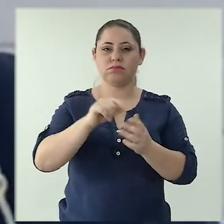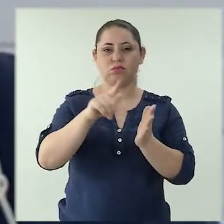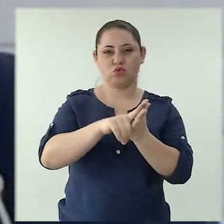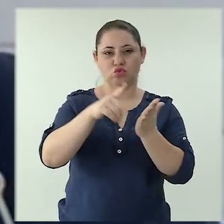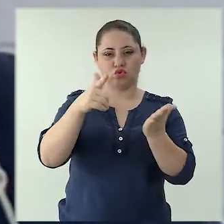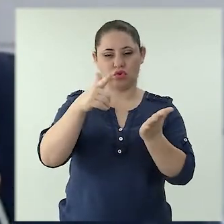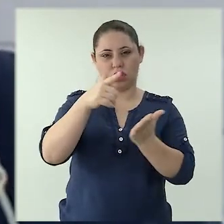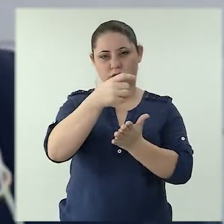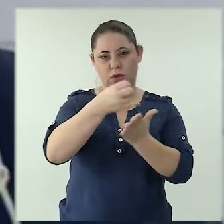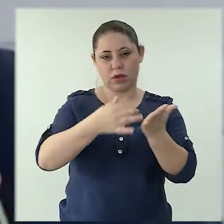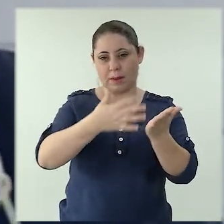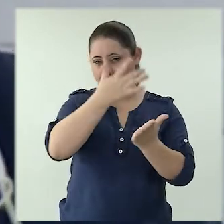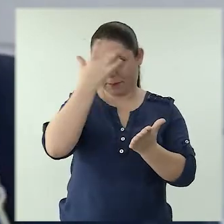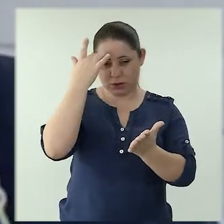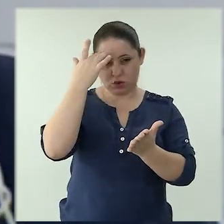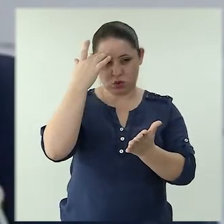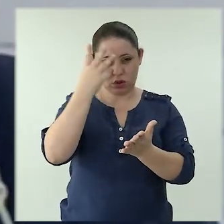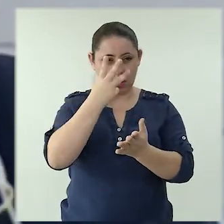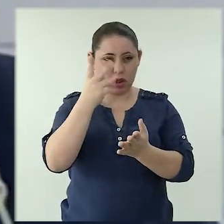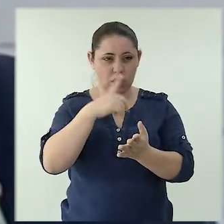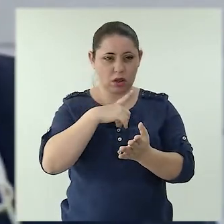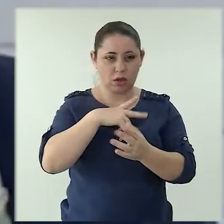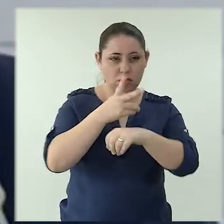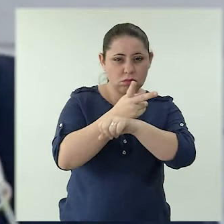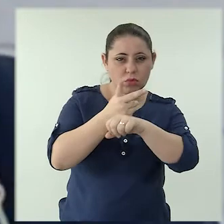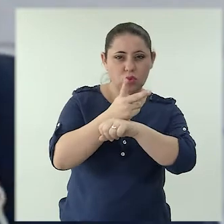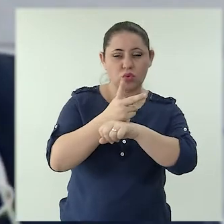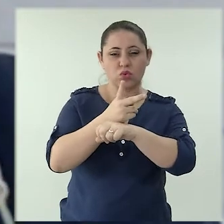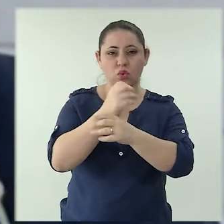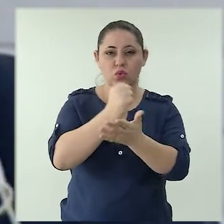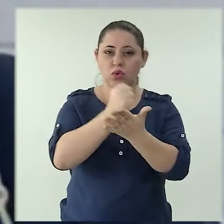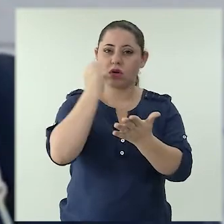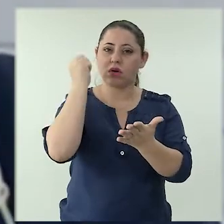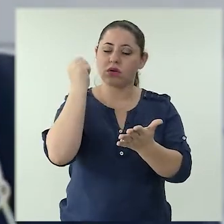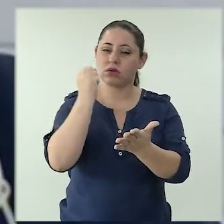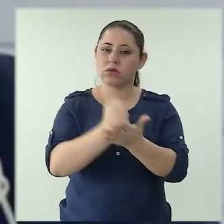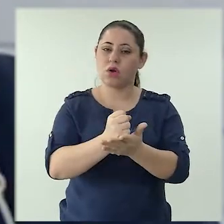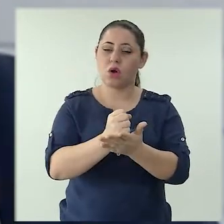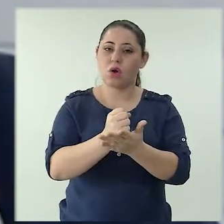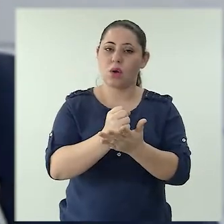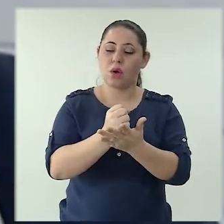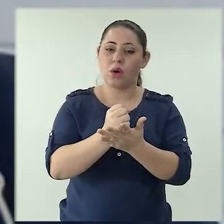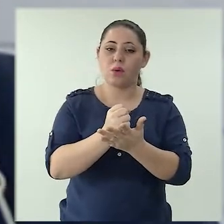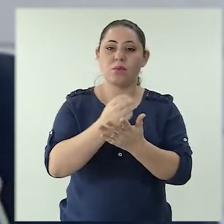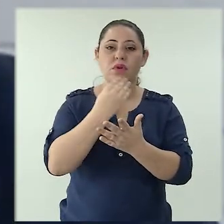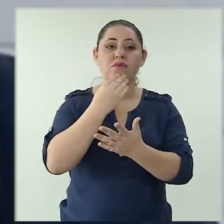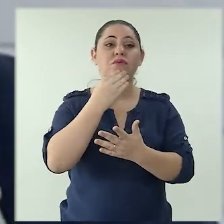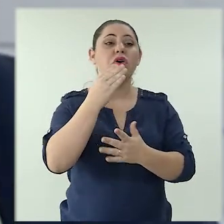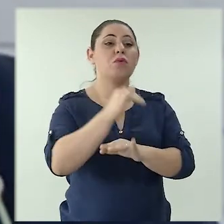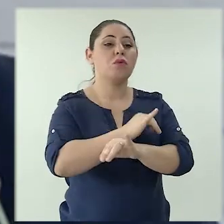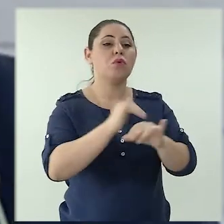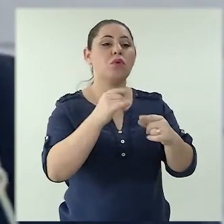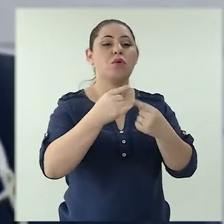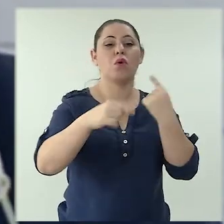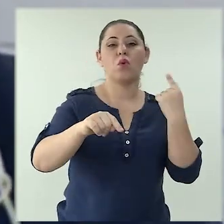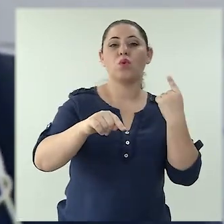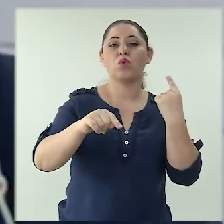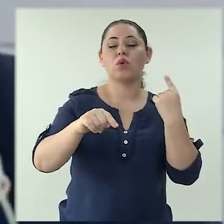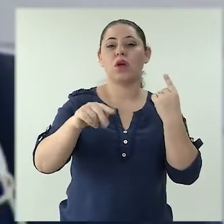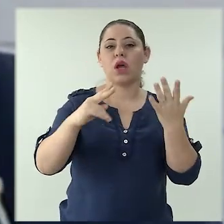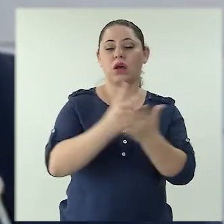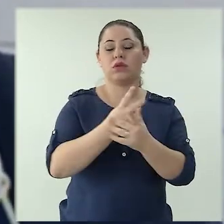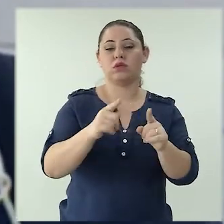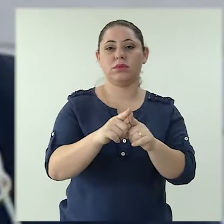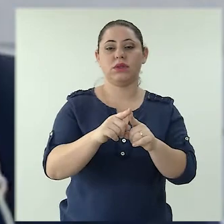isso para que terceiros que tenham interesse busquem o cartório para contestar qualquer irregularidade, E